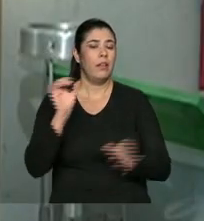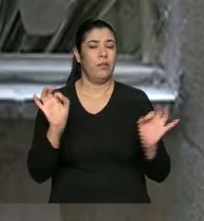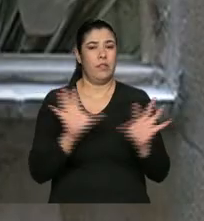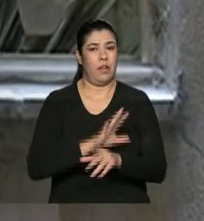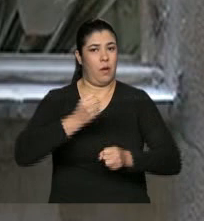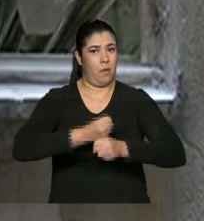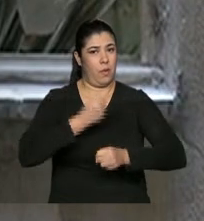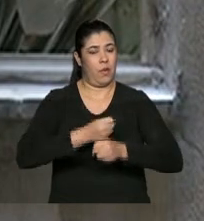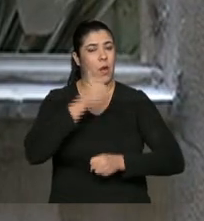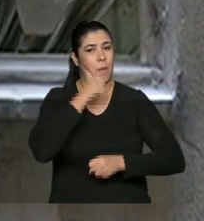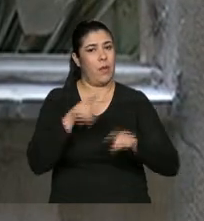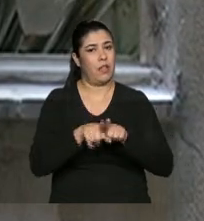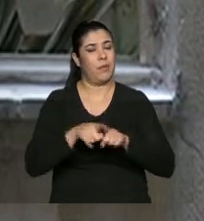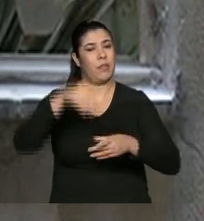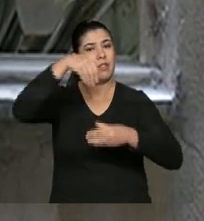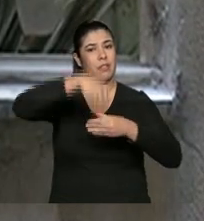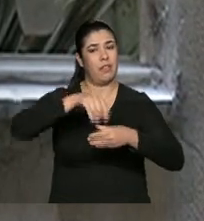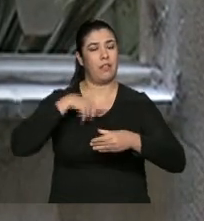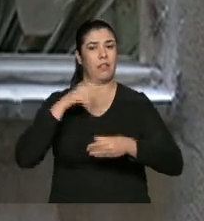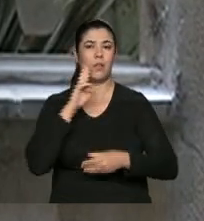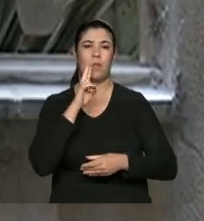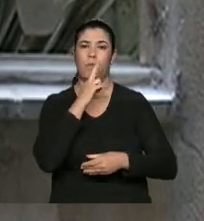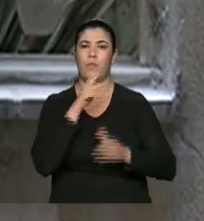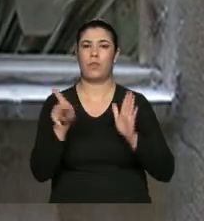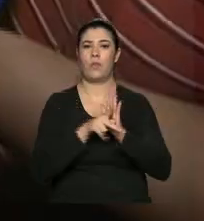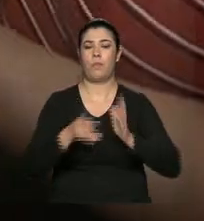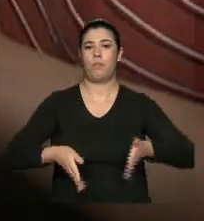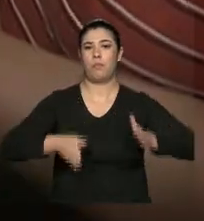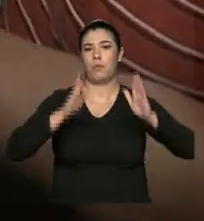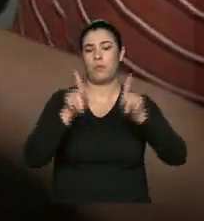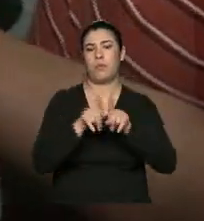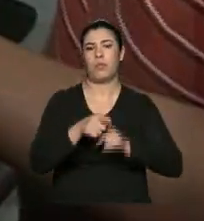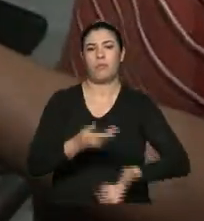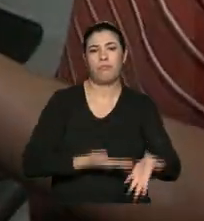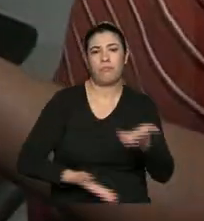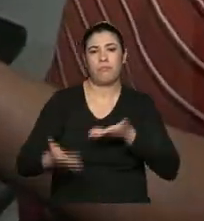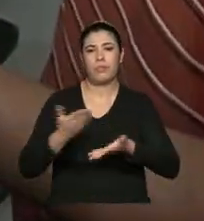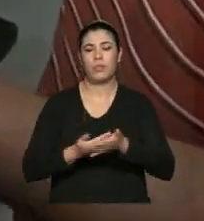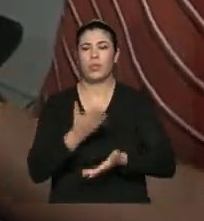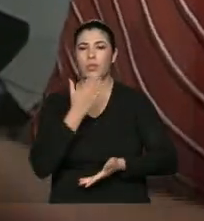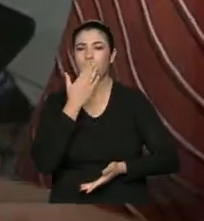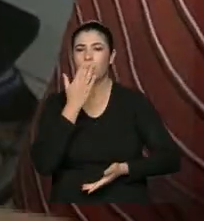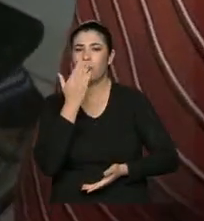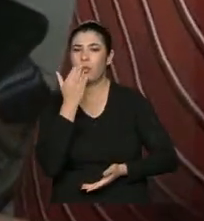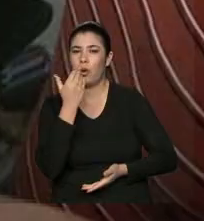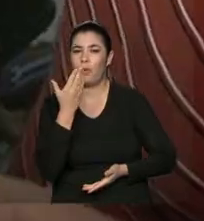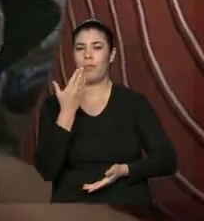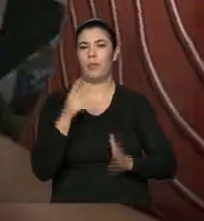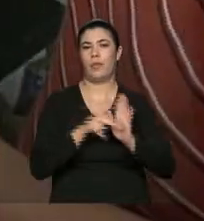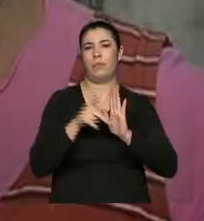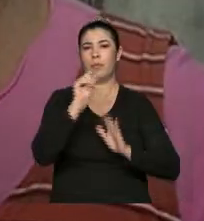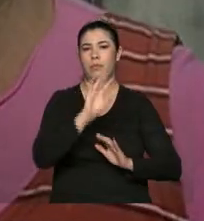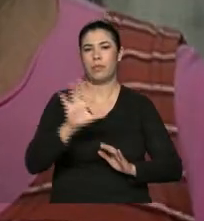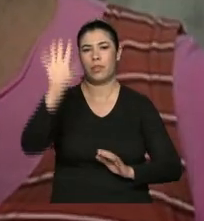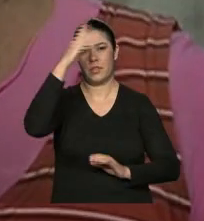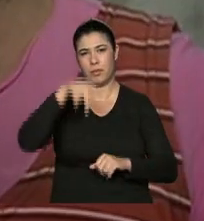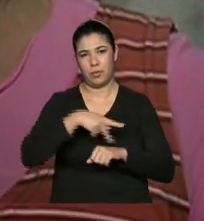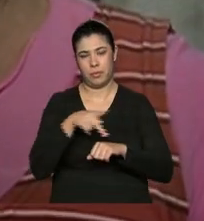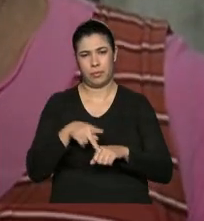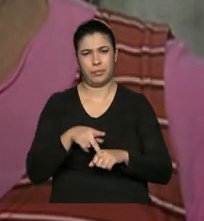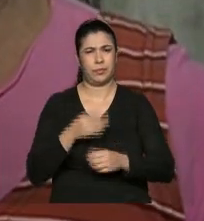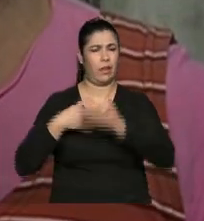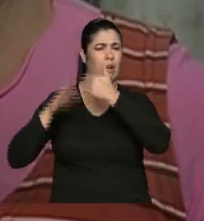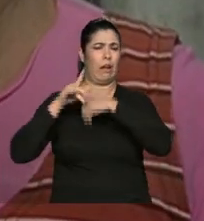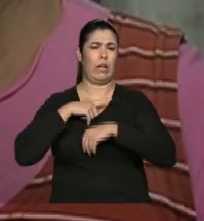obras, elas possam ter um restaurante no próprio edifício para servir pratos típicos das regiões do país. Eu não